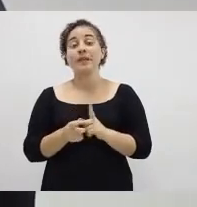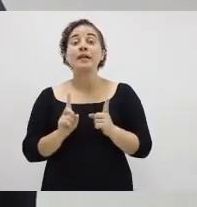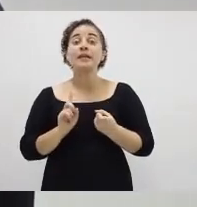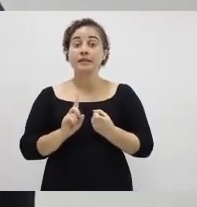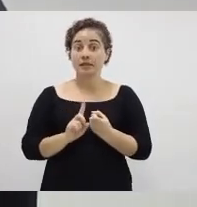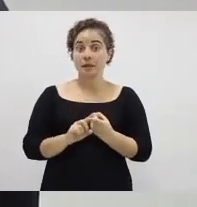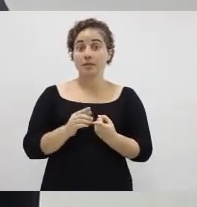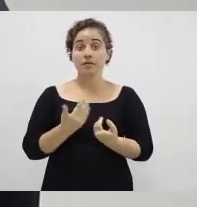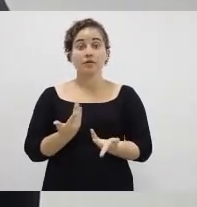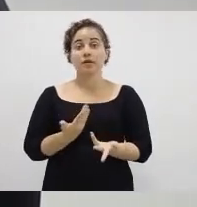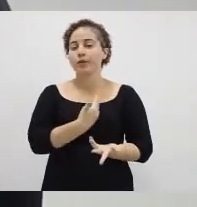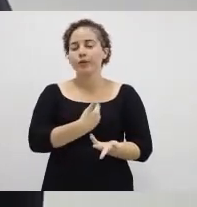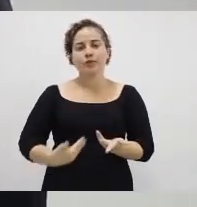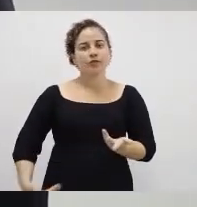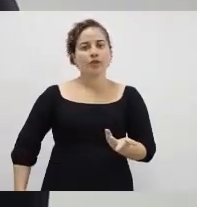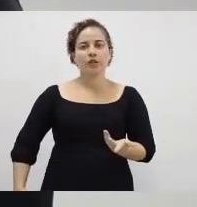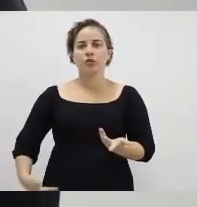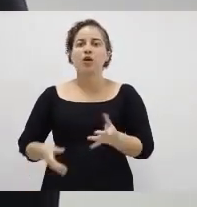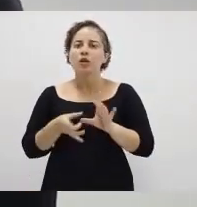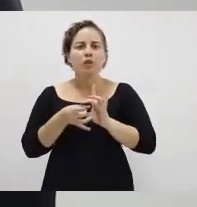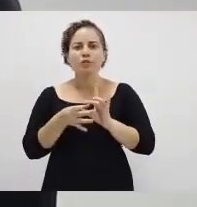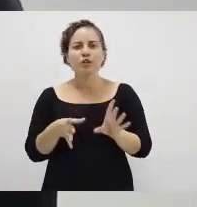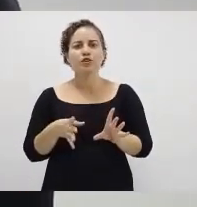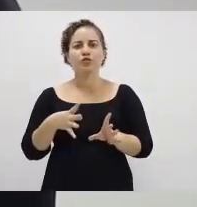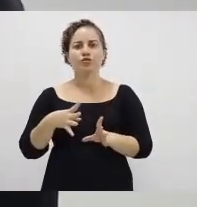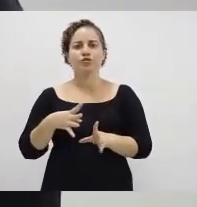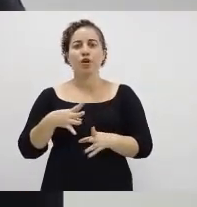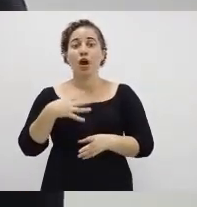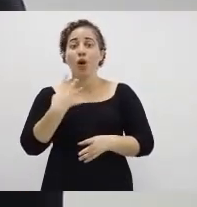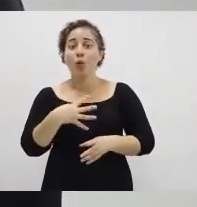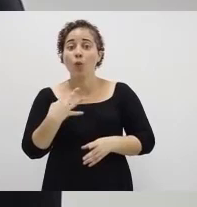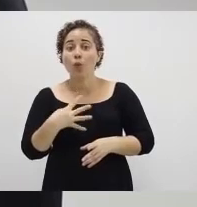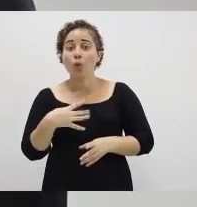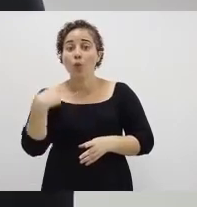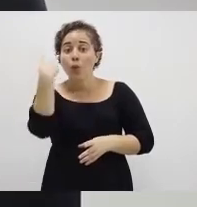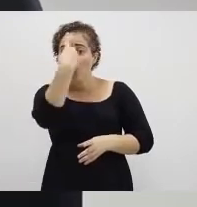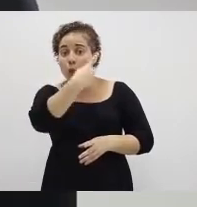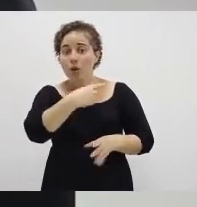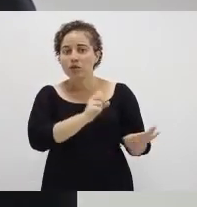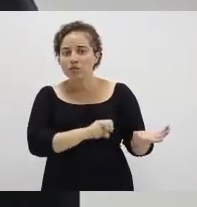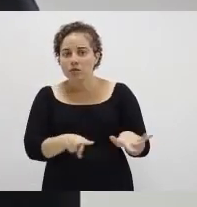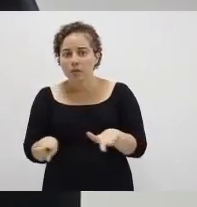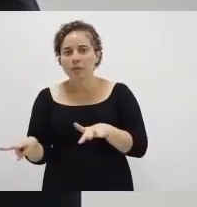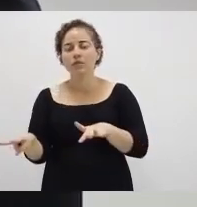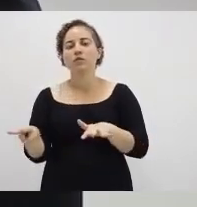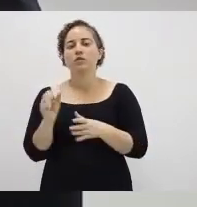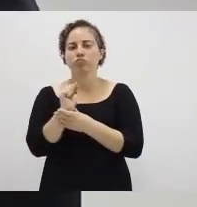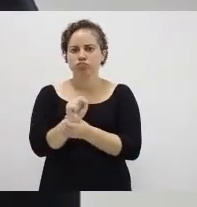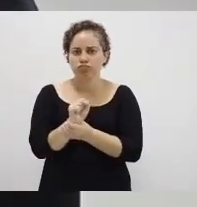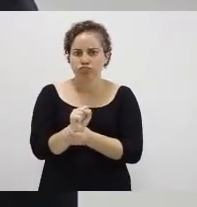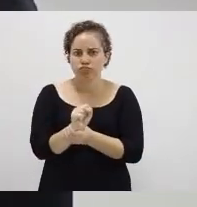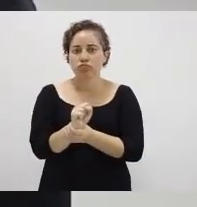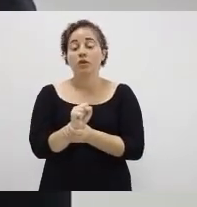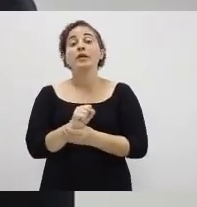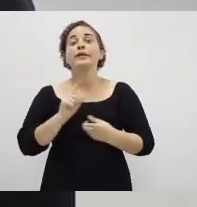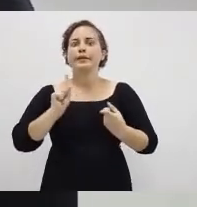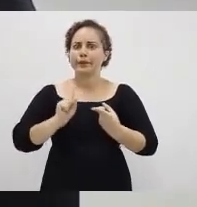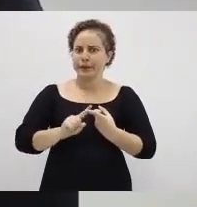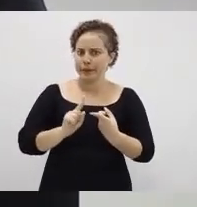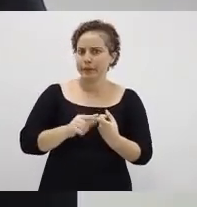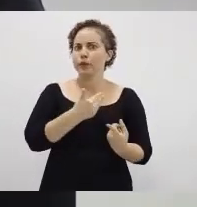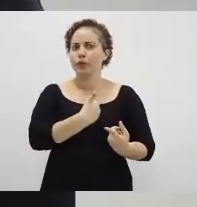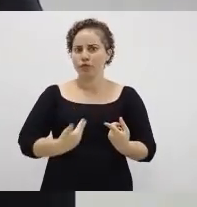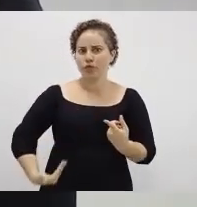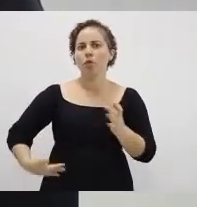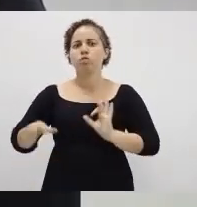exemplo, não permite que nós trabalhemos mais que 44 horas semanais, o governo está regulando